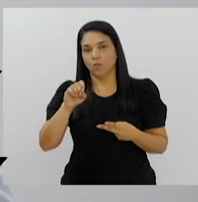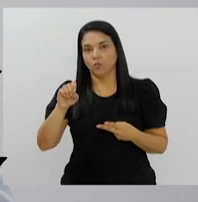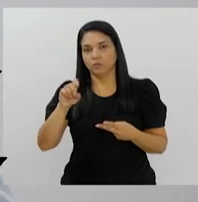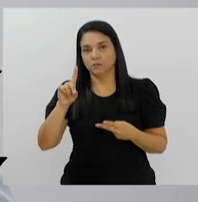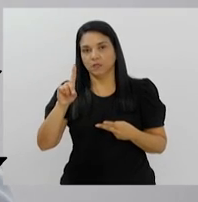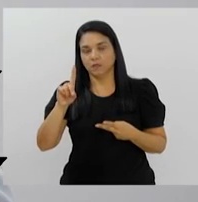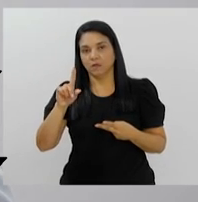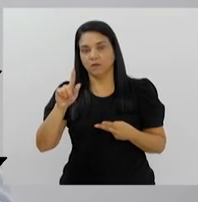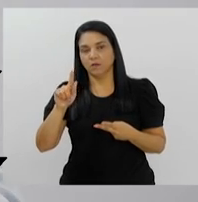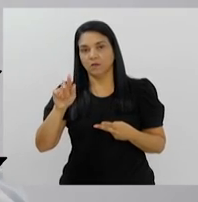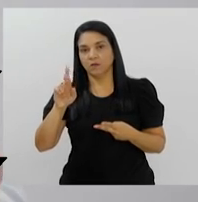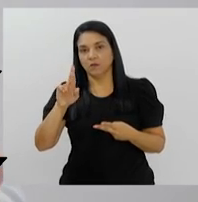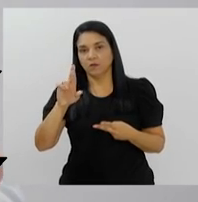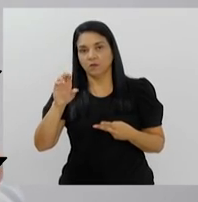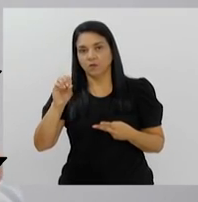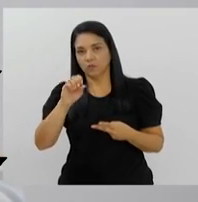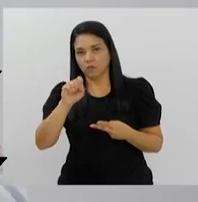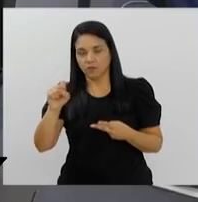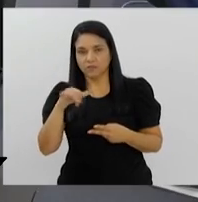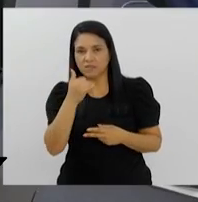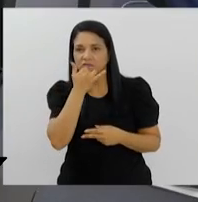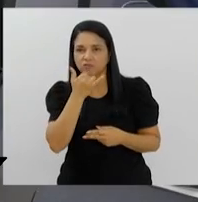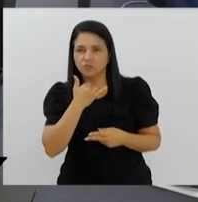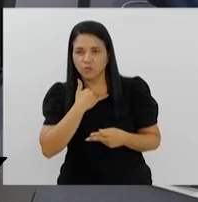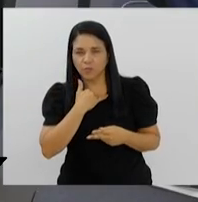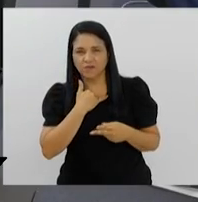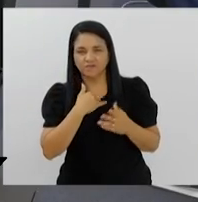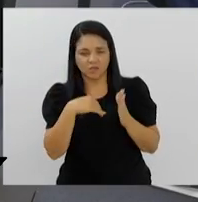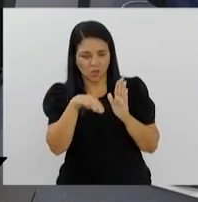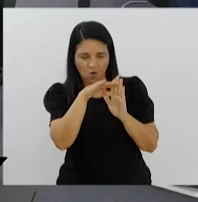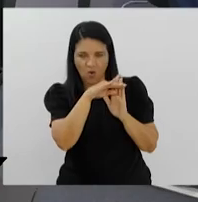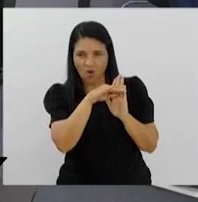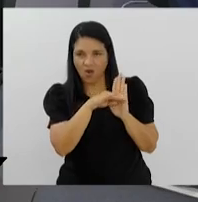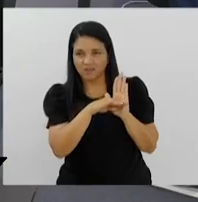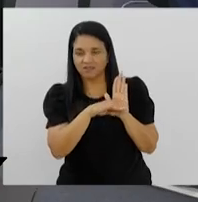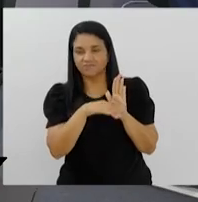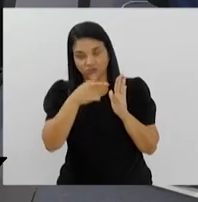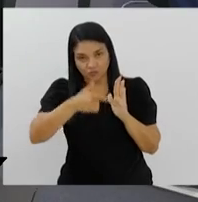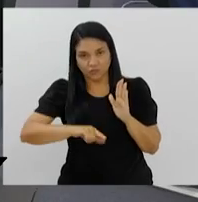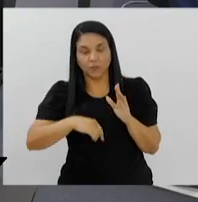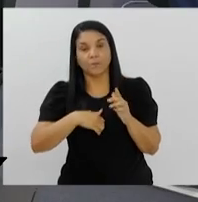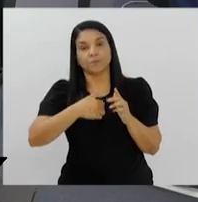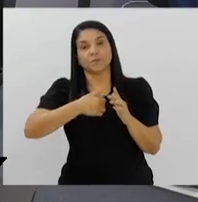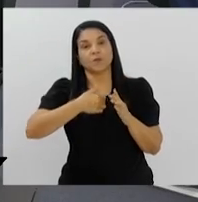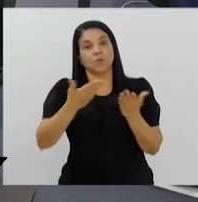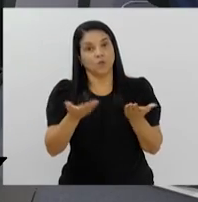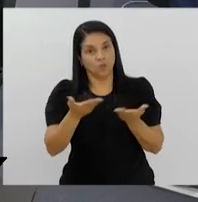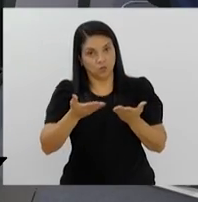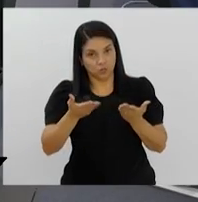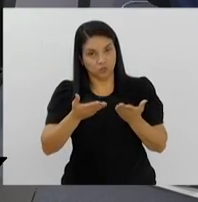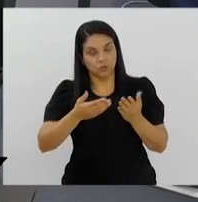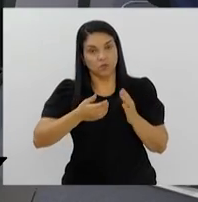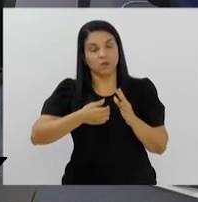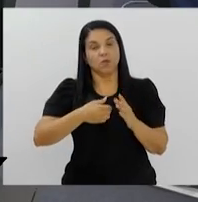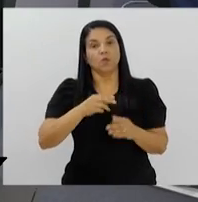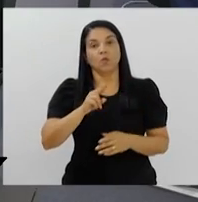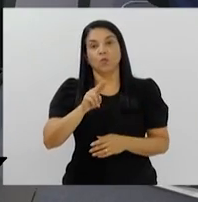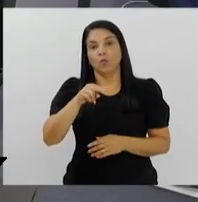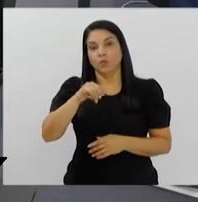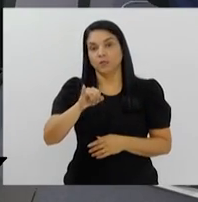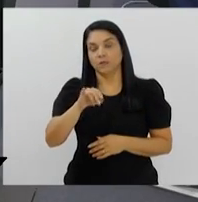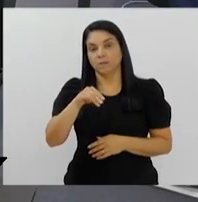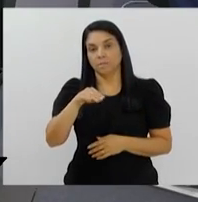segundo não desculpe ela botou em ordem aqui mas não botou em ordem de números nós temos hoje a Unimed